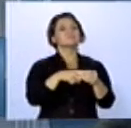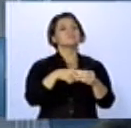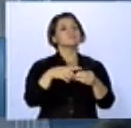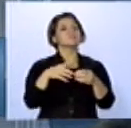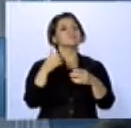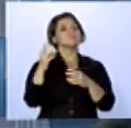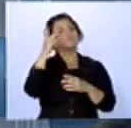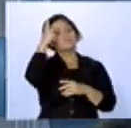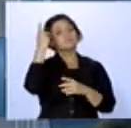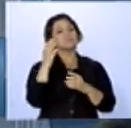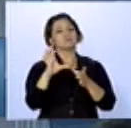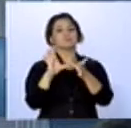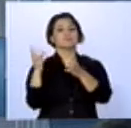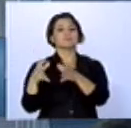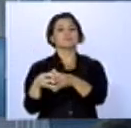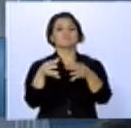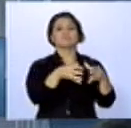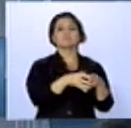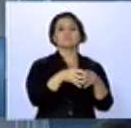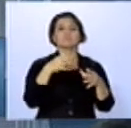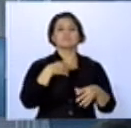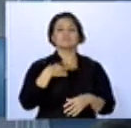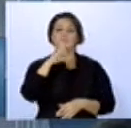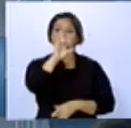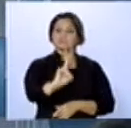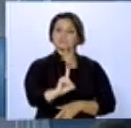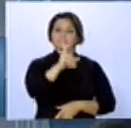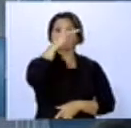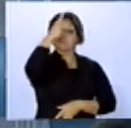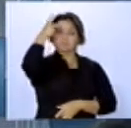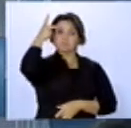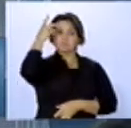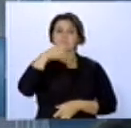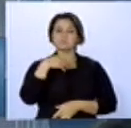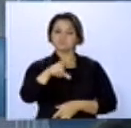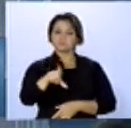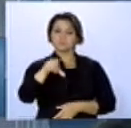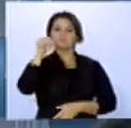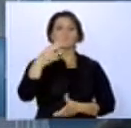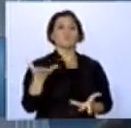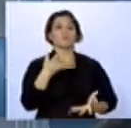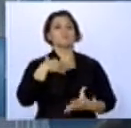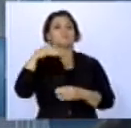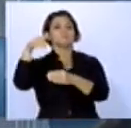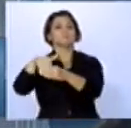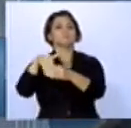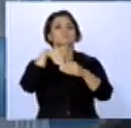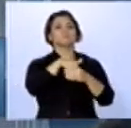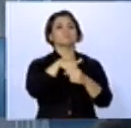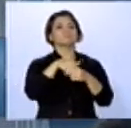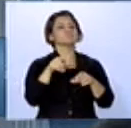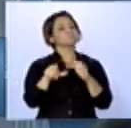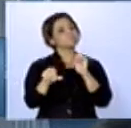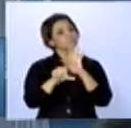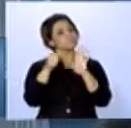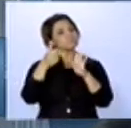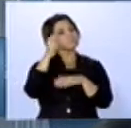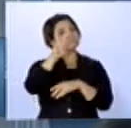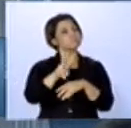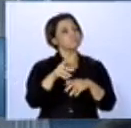a liberdade de expressão do indivíduo que estava em jogo e foi assim chamada a primeira emenda